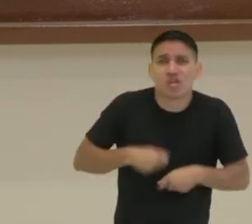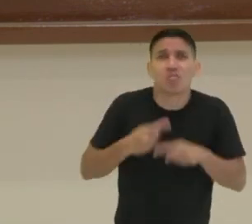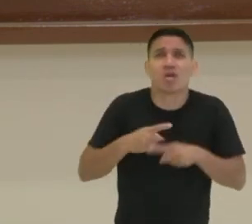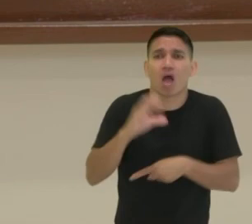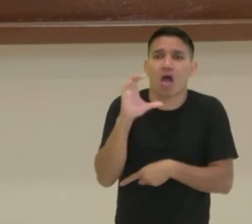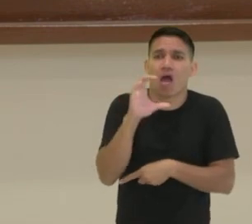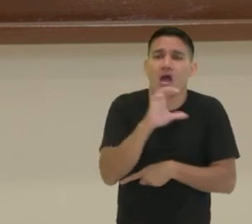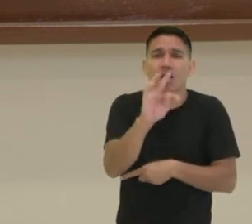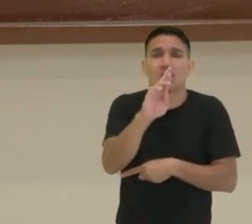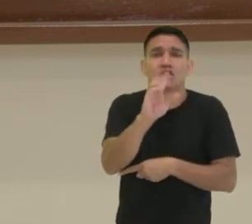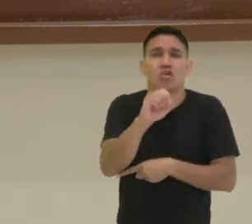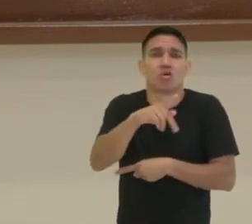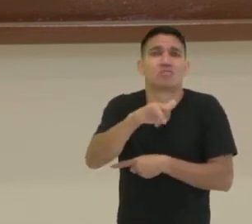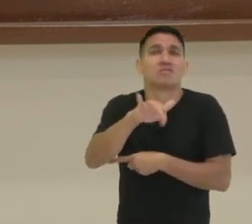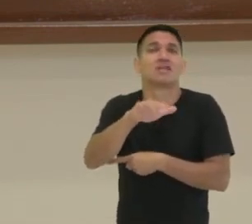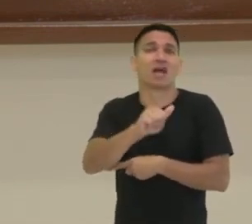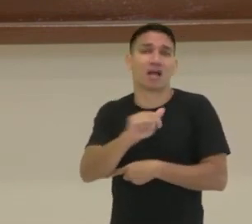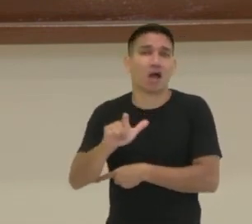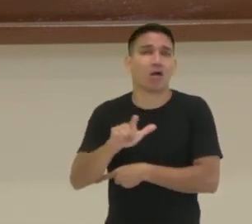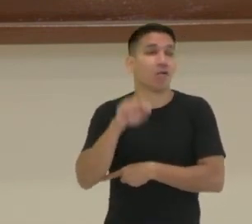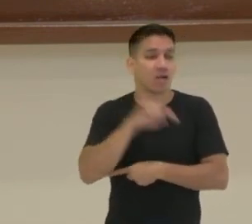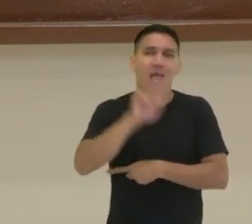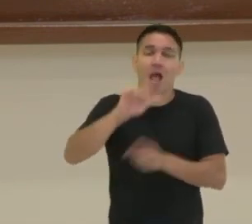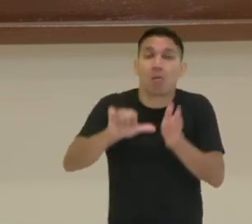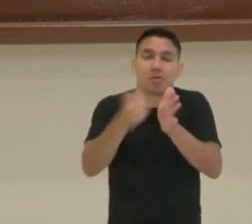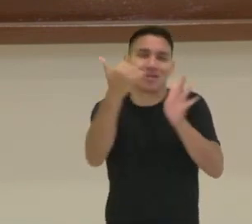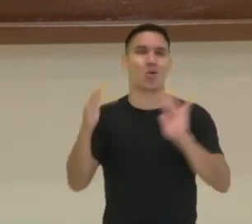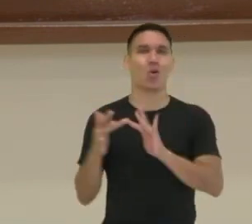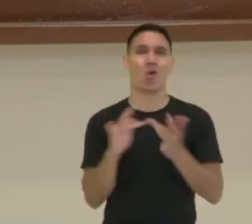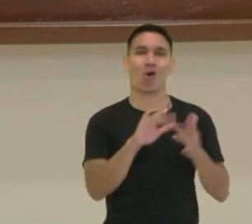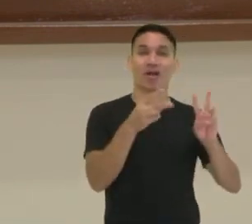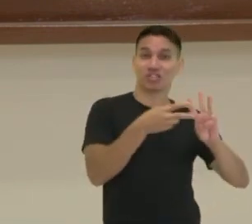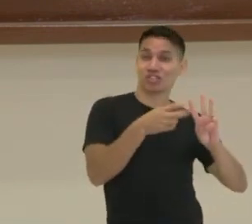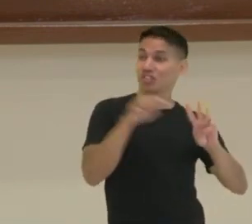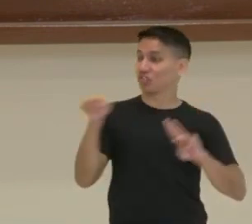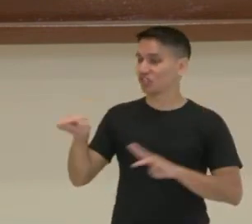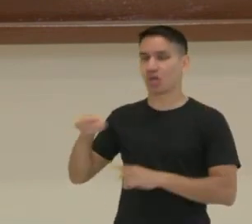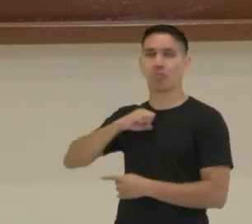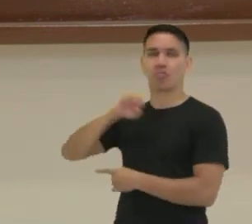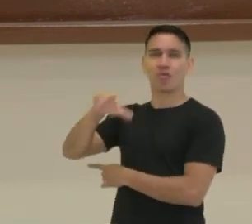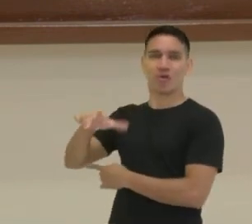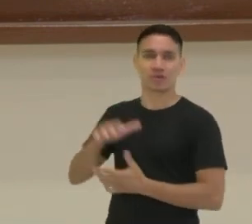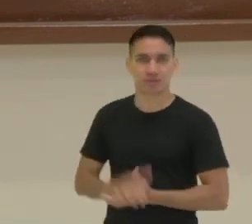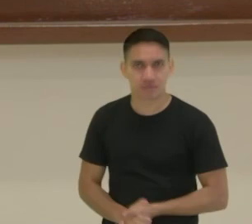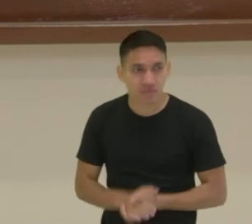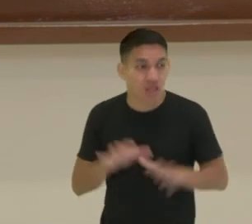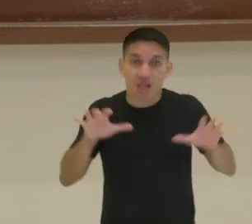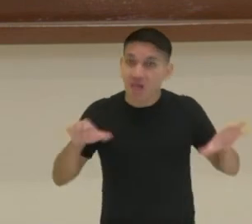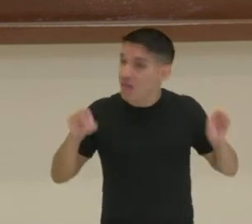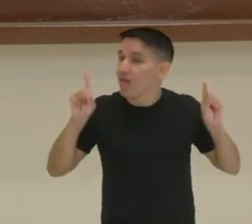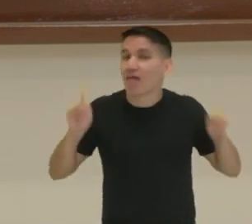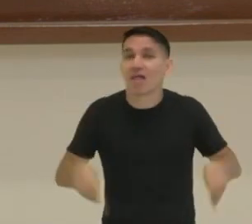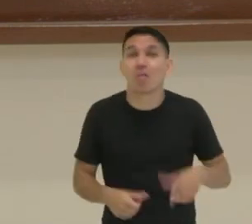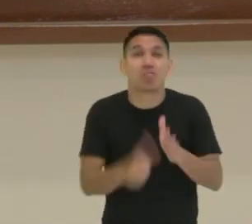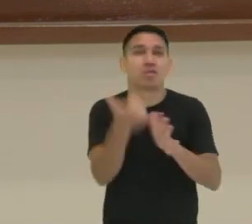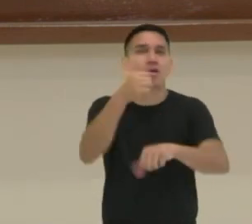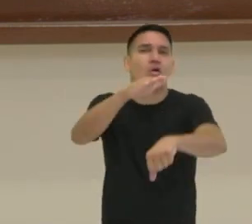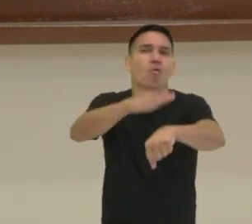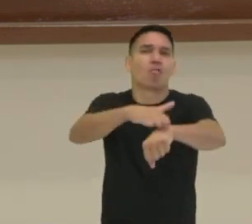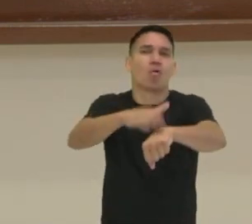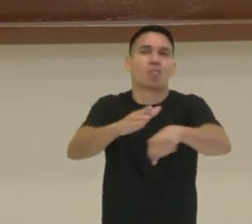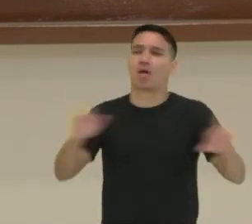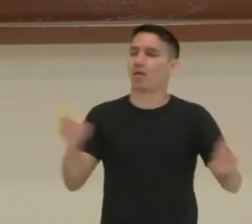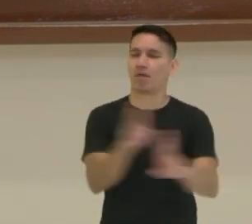Então esse foi o primeiro contato dos índios com os portugueses, né? Essa foi a primeira forma de relação